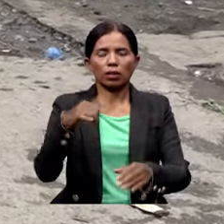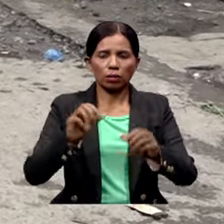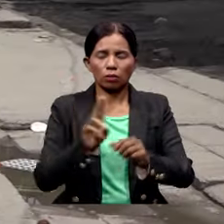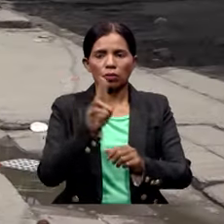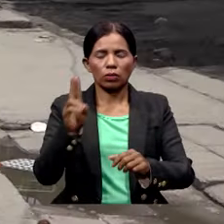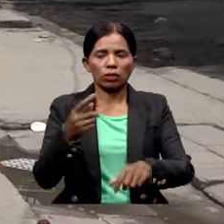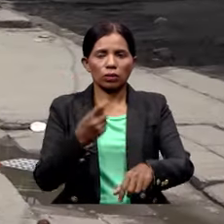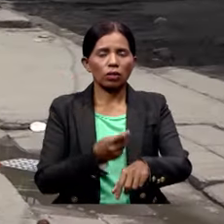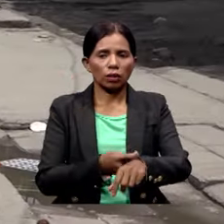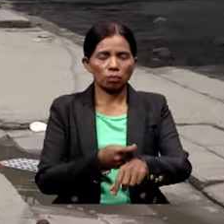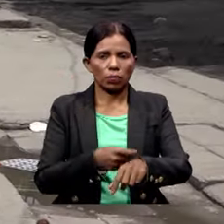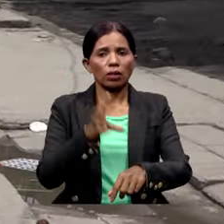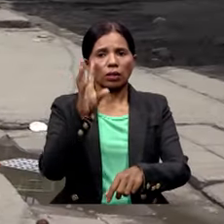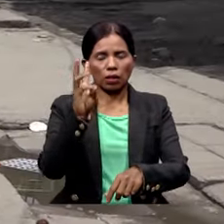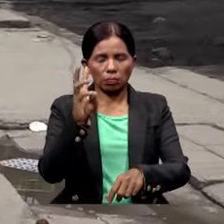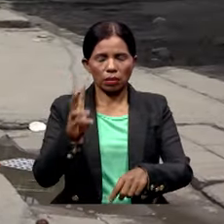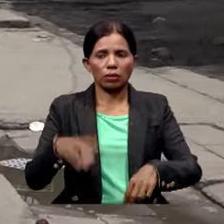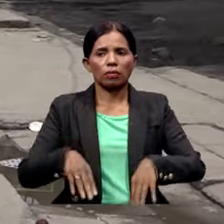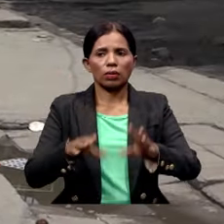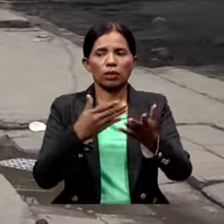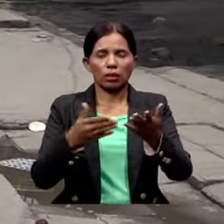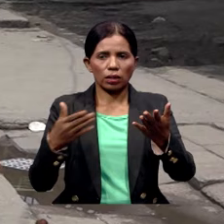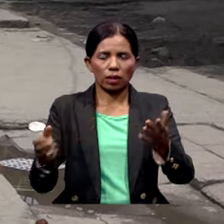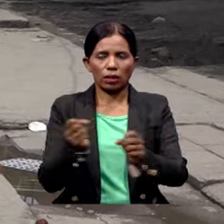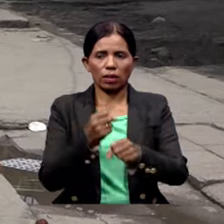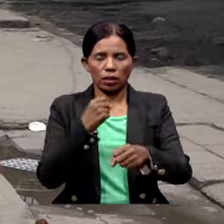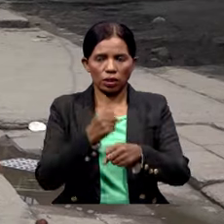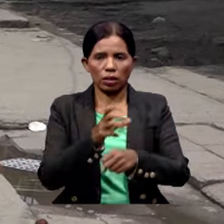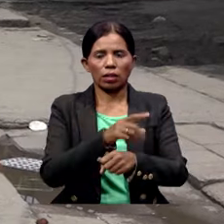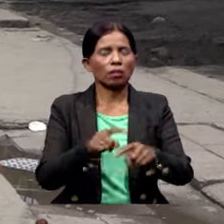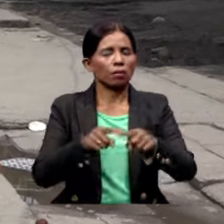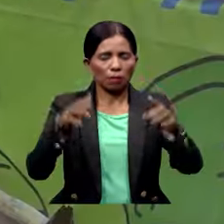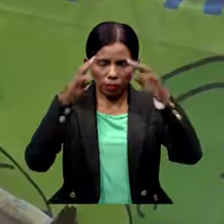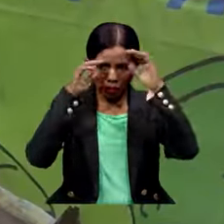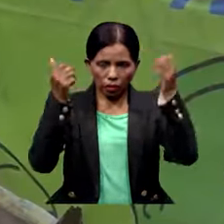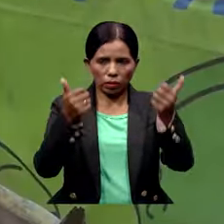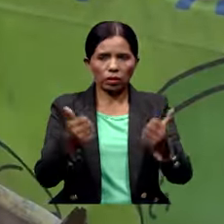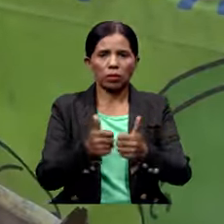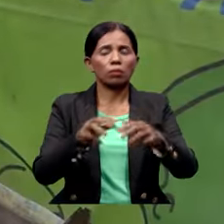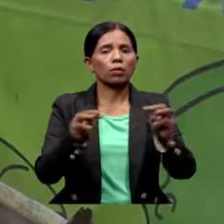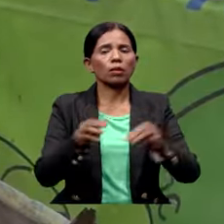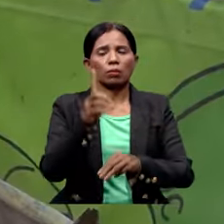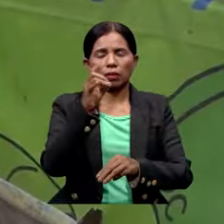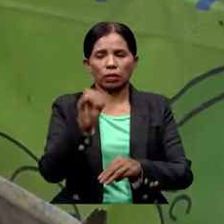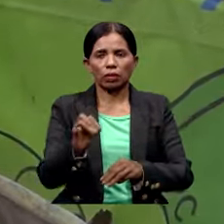aproveita iha oras idane ho di faan sasang ha musu engarafamentu mai be presidente autoridade município